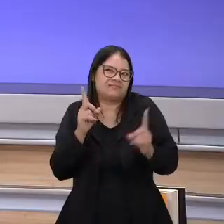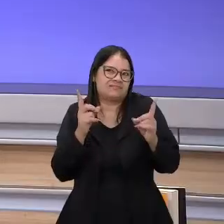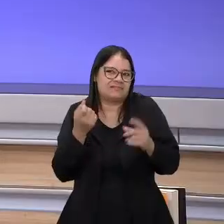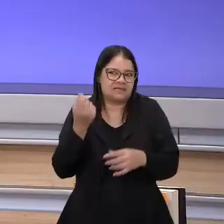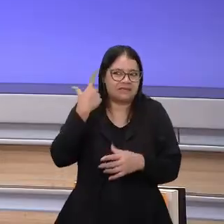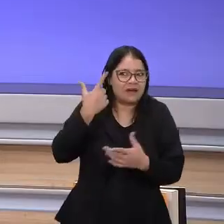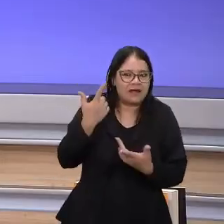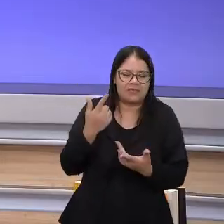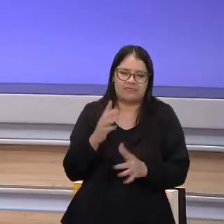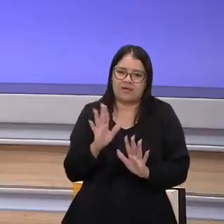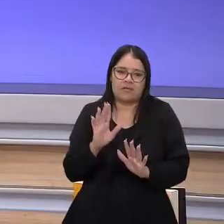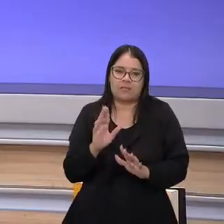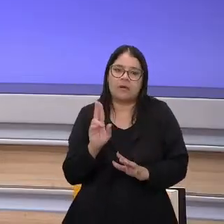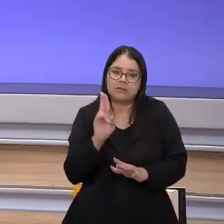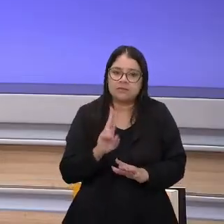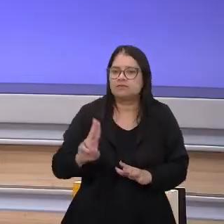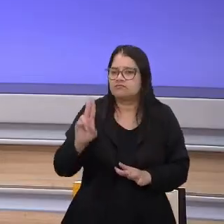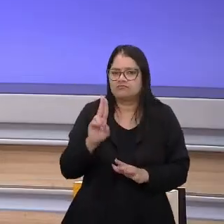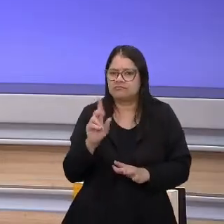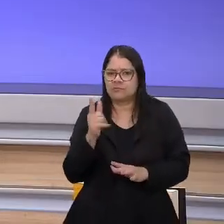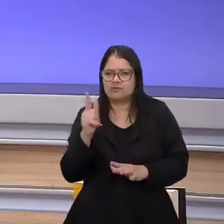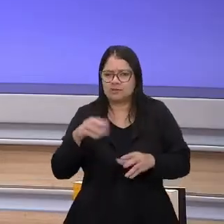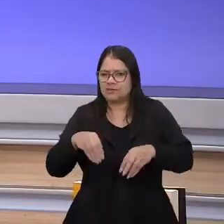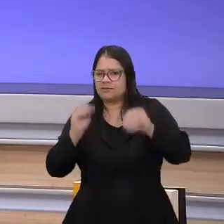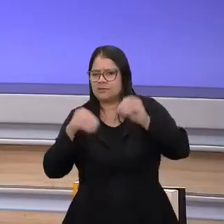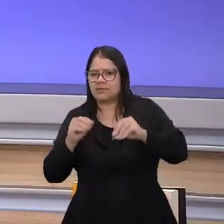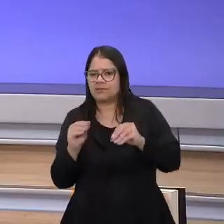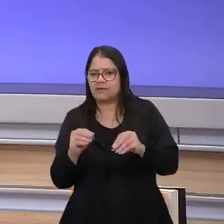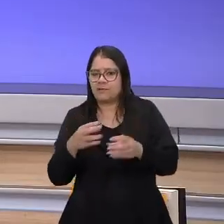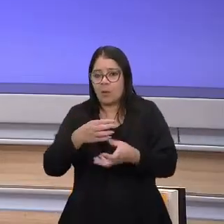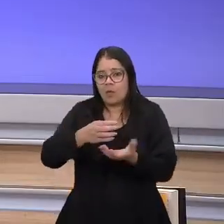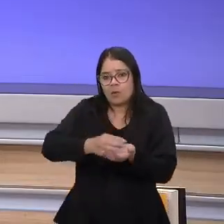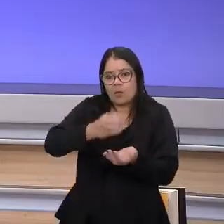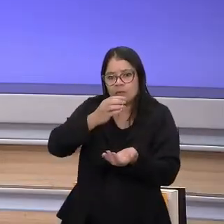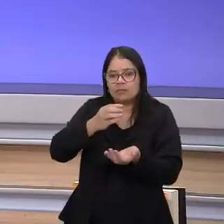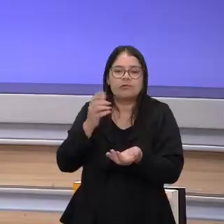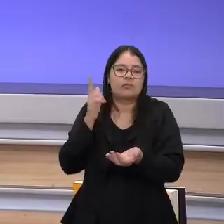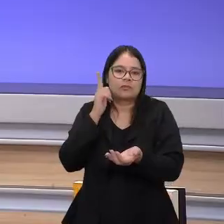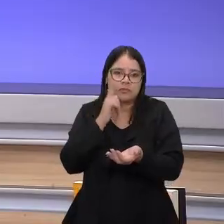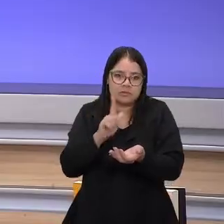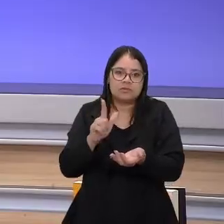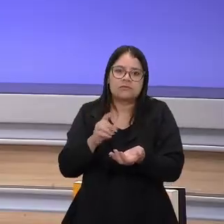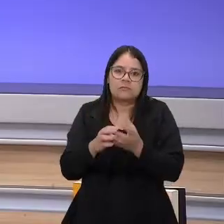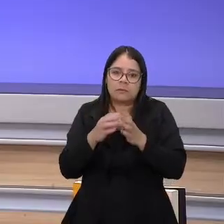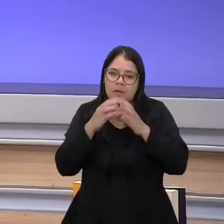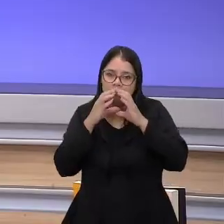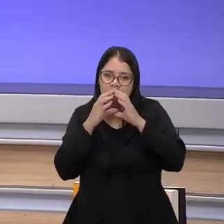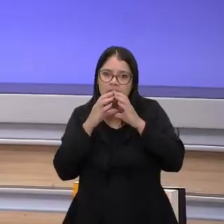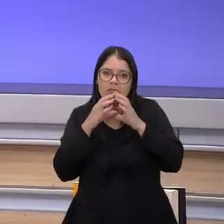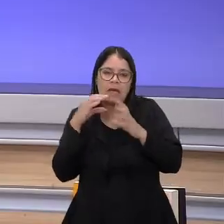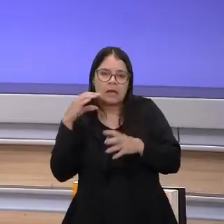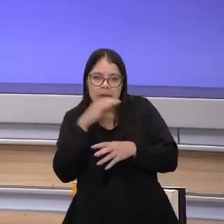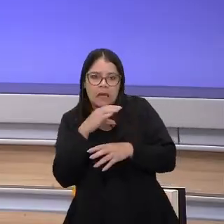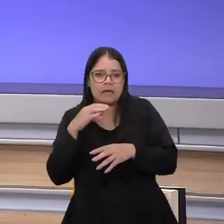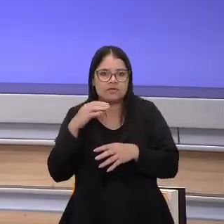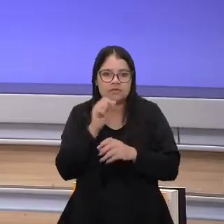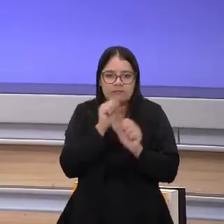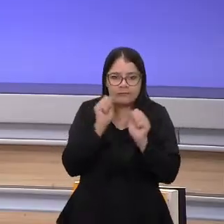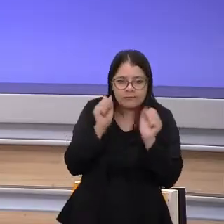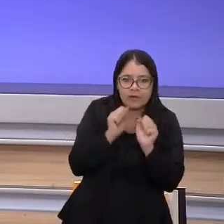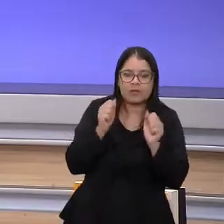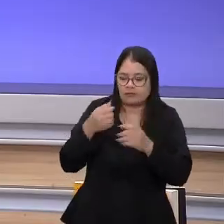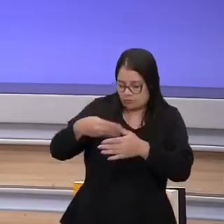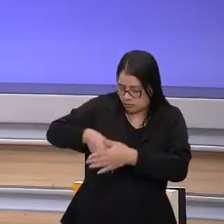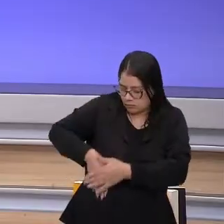utilizo descartável. É um copo que eu consigo beber tanto quente quanto frio. Eu coloco no meu bolso. Aonde eu